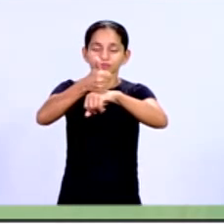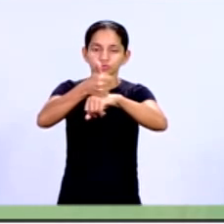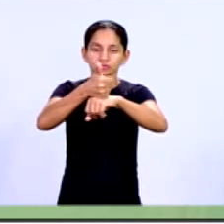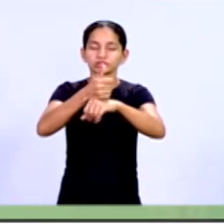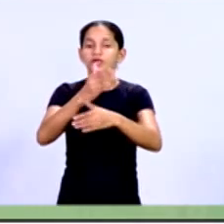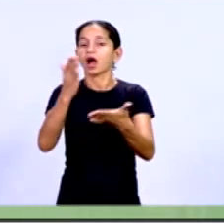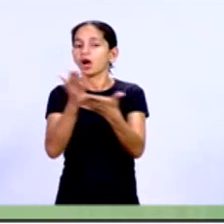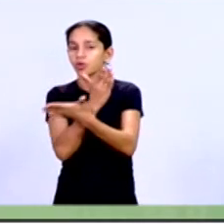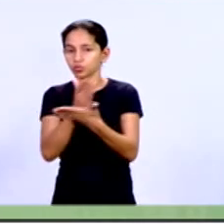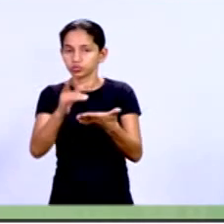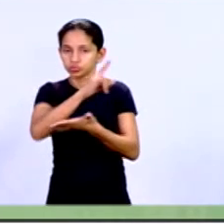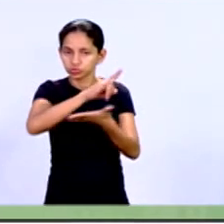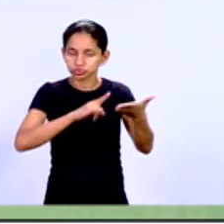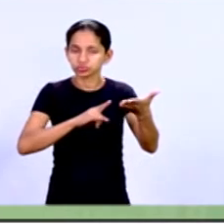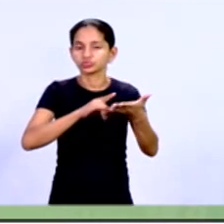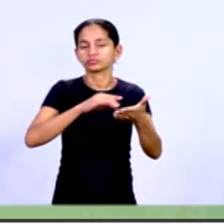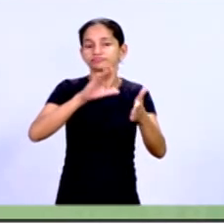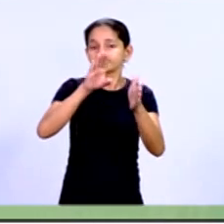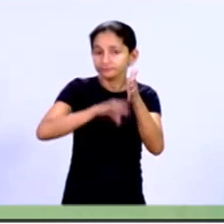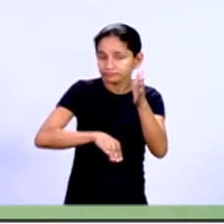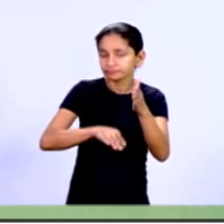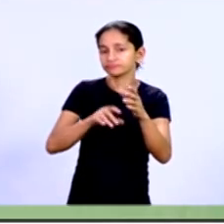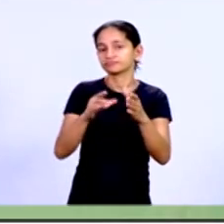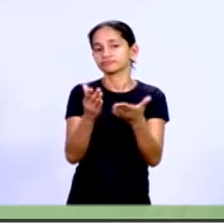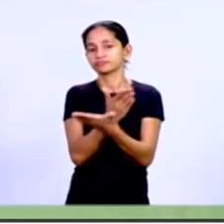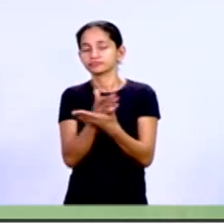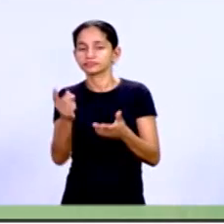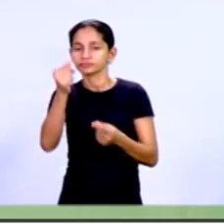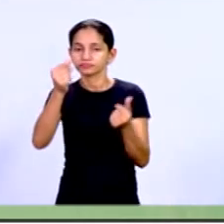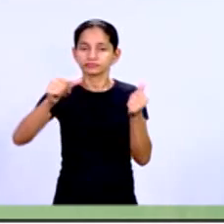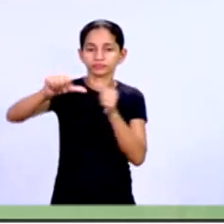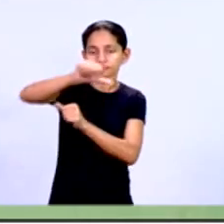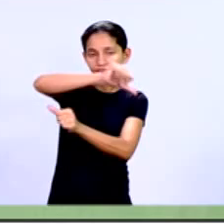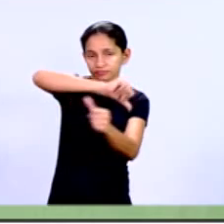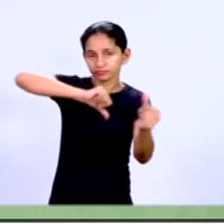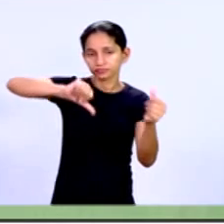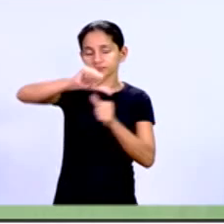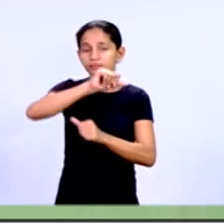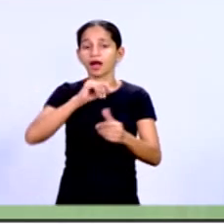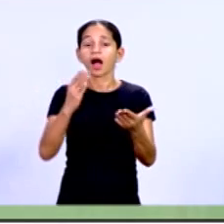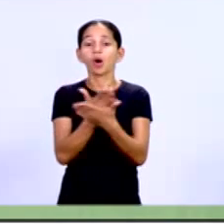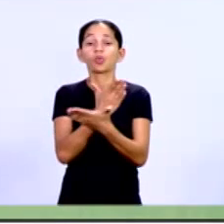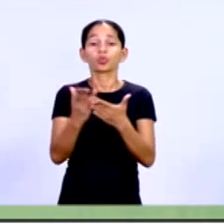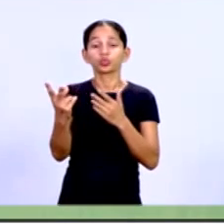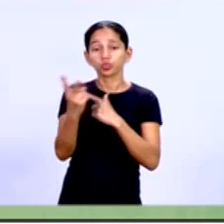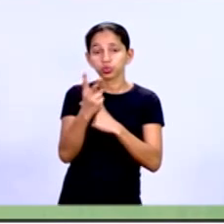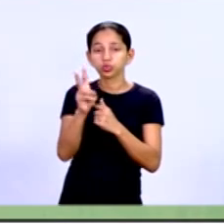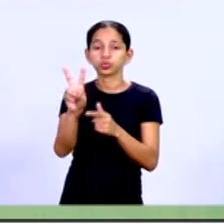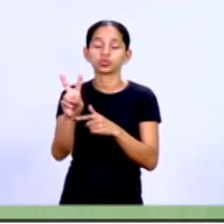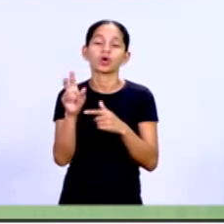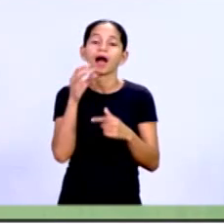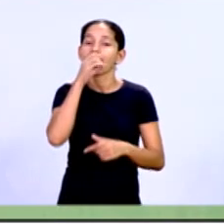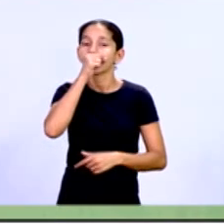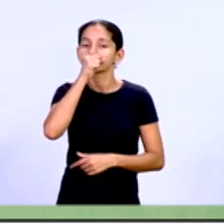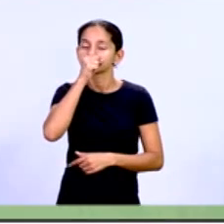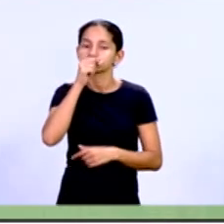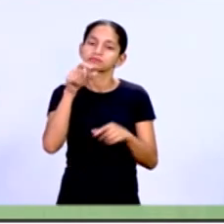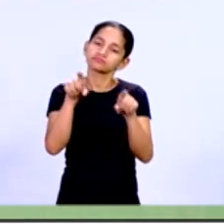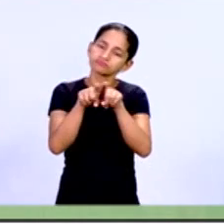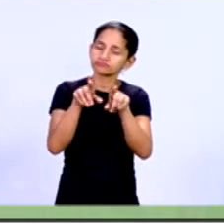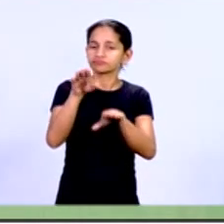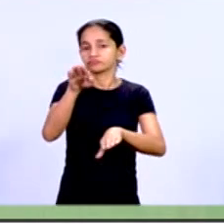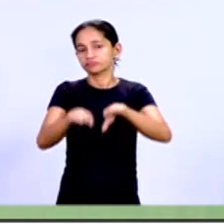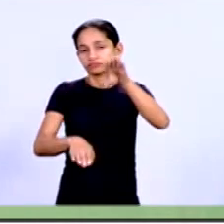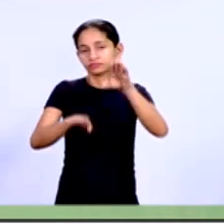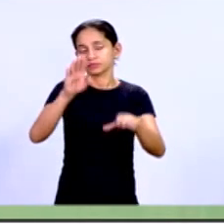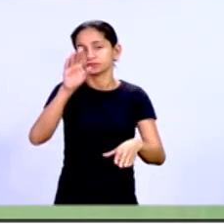títulos, contas garantidas, créditos rotativos, hot money, empréstimos para capital de giro e para pagamento de